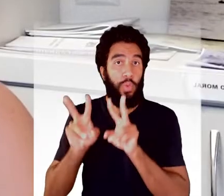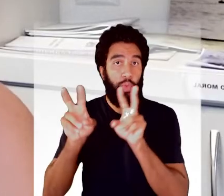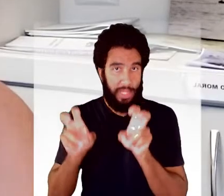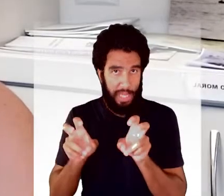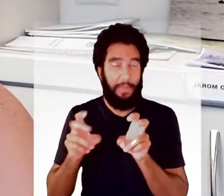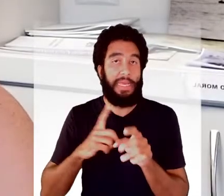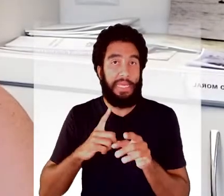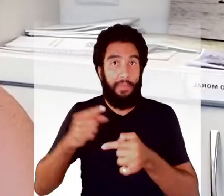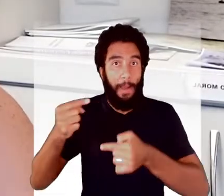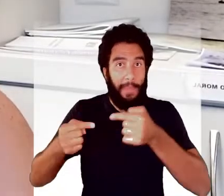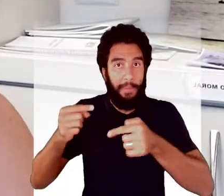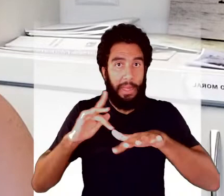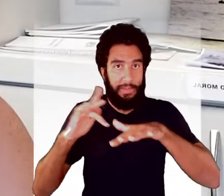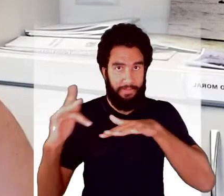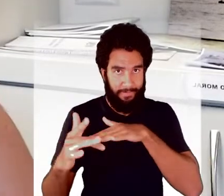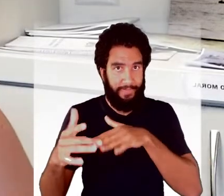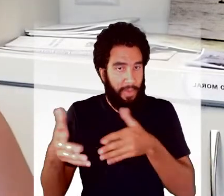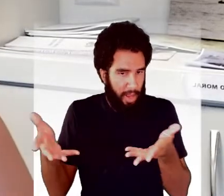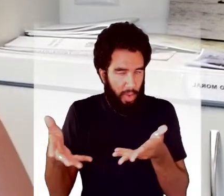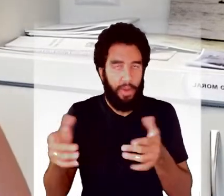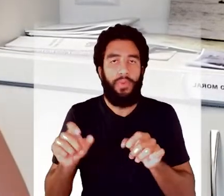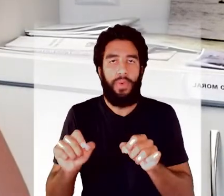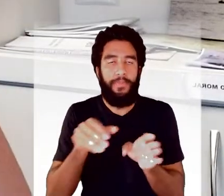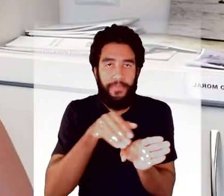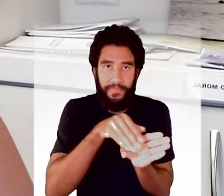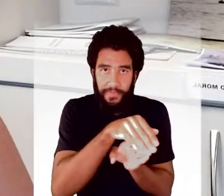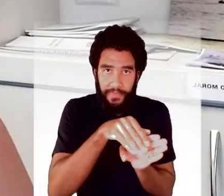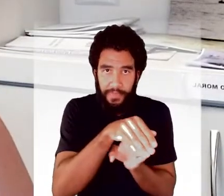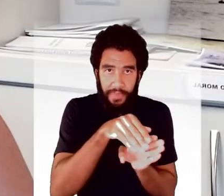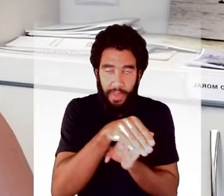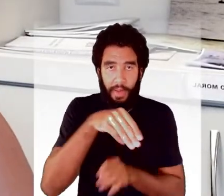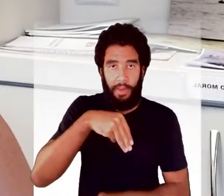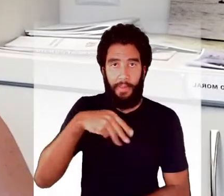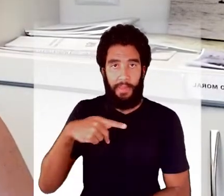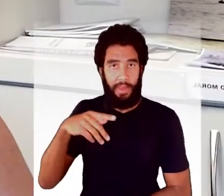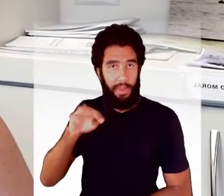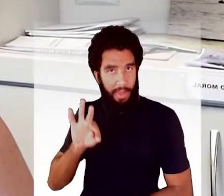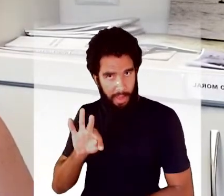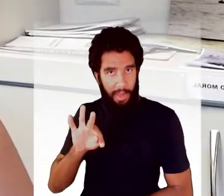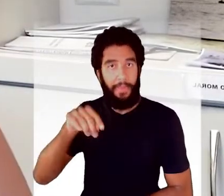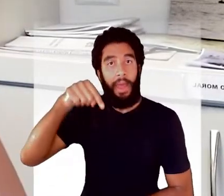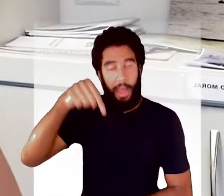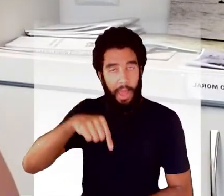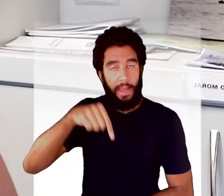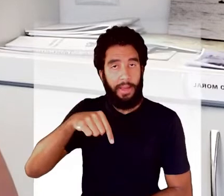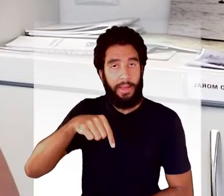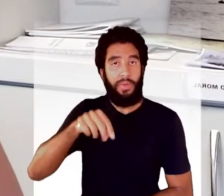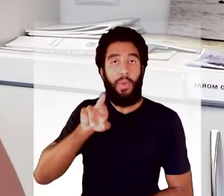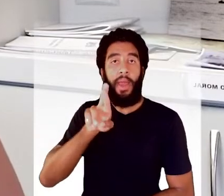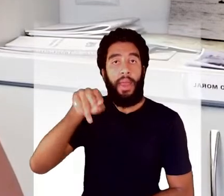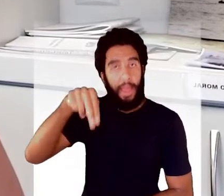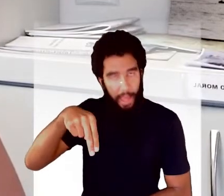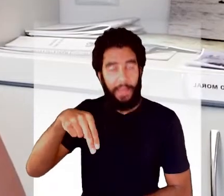Um assunto que deu muito o que falar nas nossas redes sociais recentemente foi uma recomendação emitida pelo Ministério Público do Trabalho aqui no